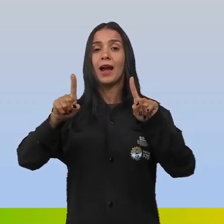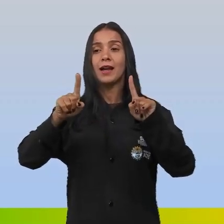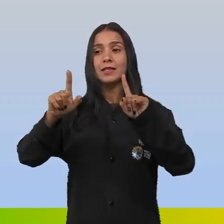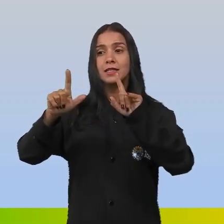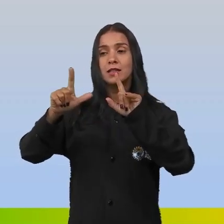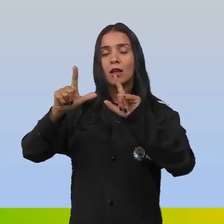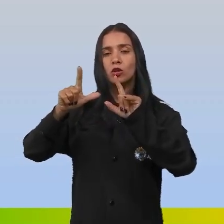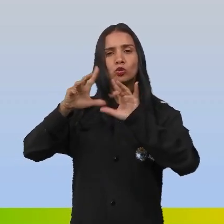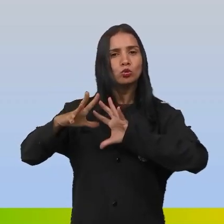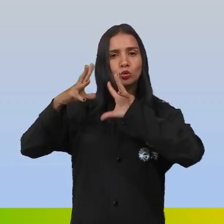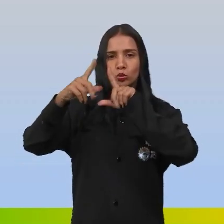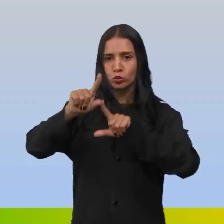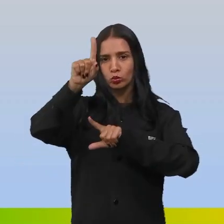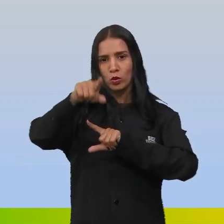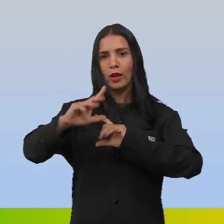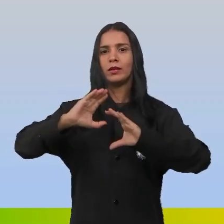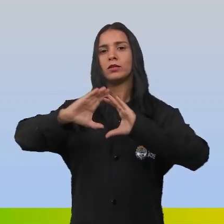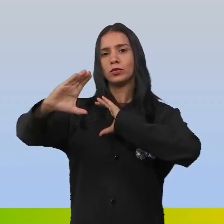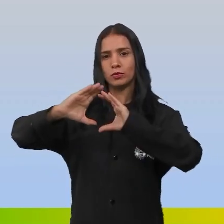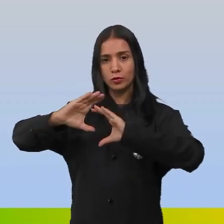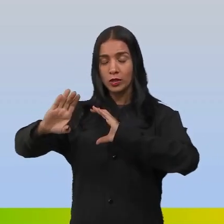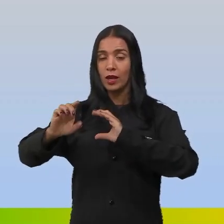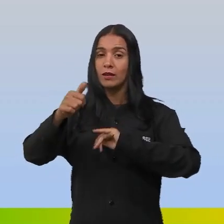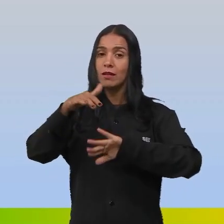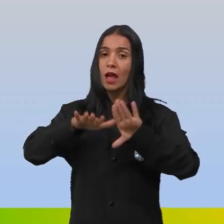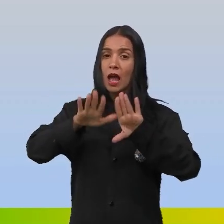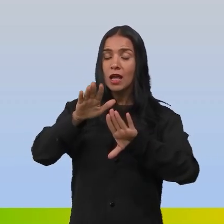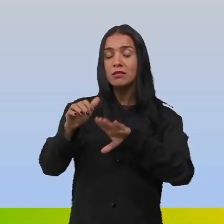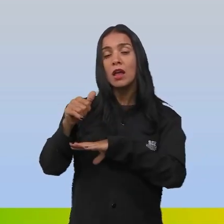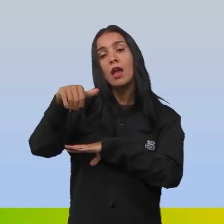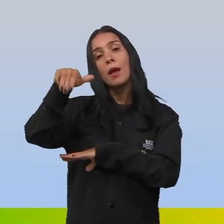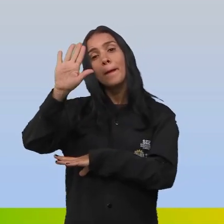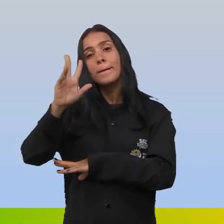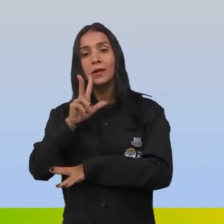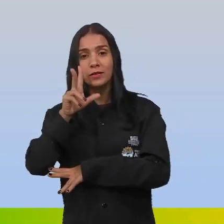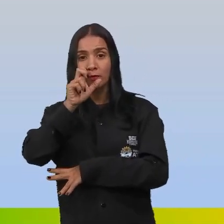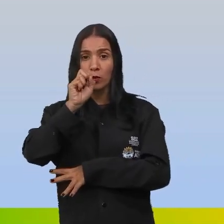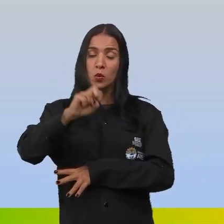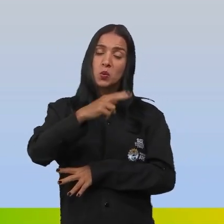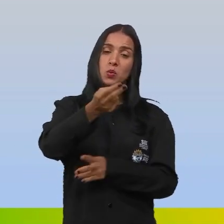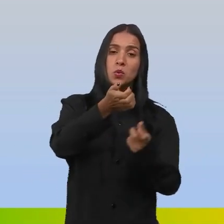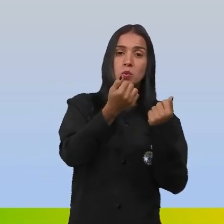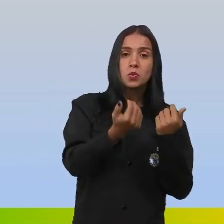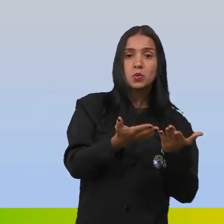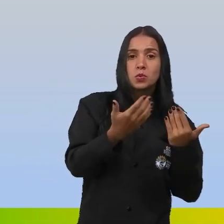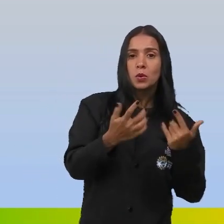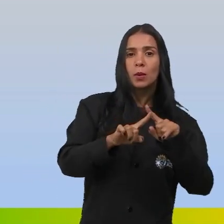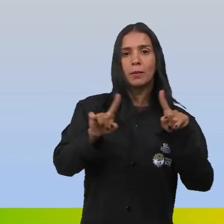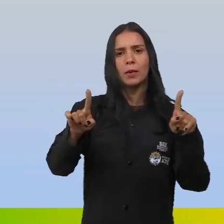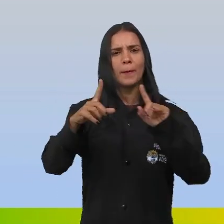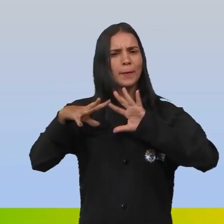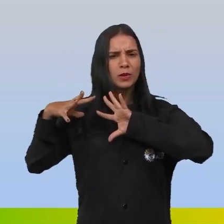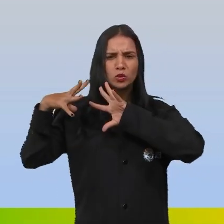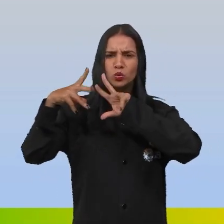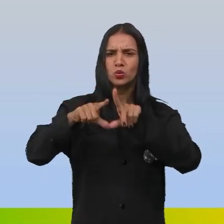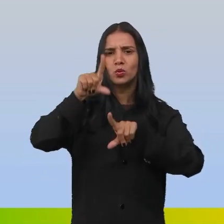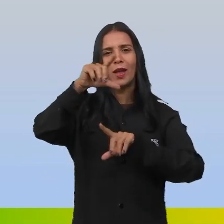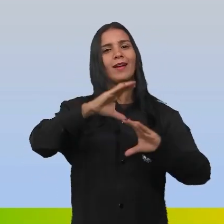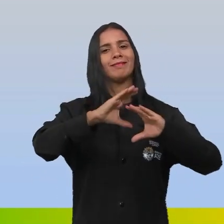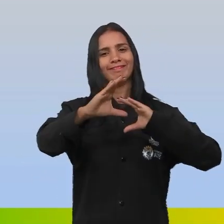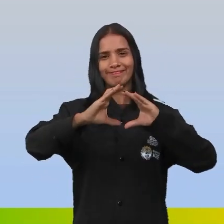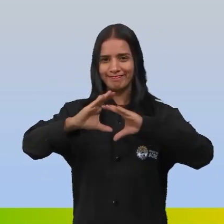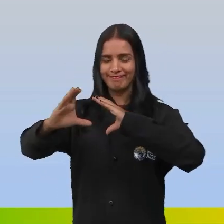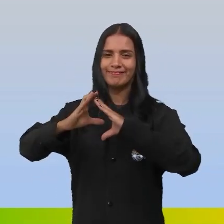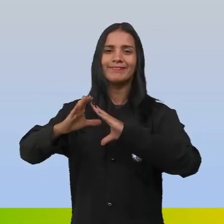público. Então, apenas essas expressões no olhar, no franzir de testa, já comunica,